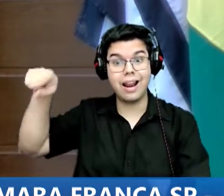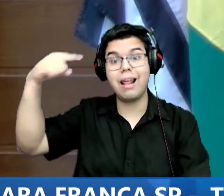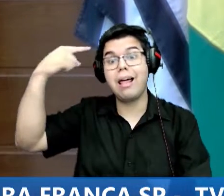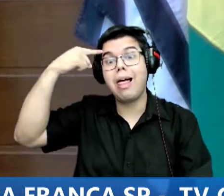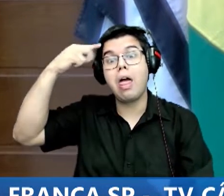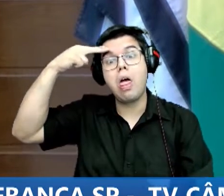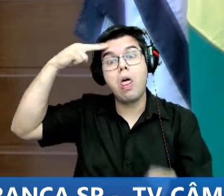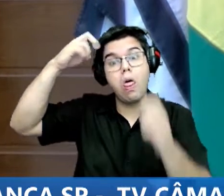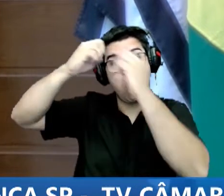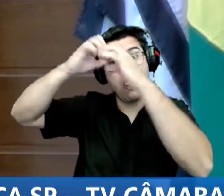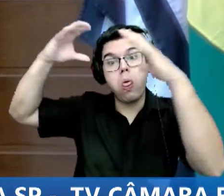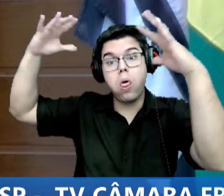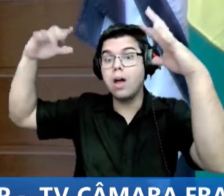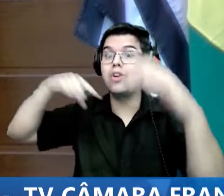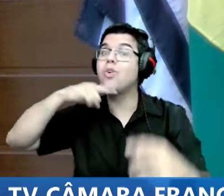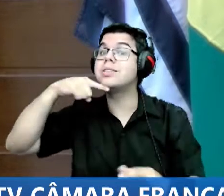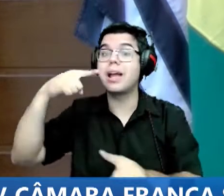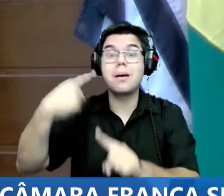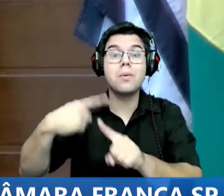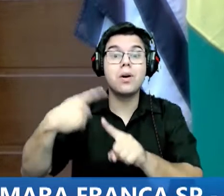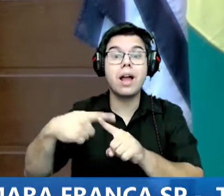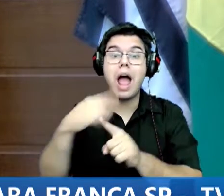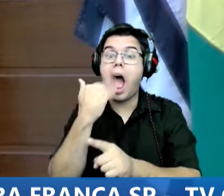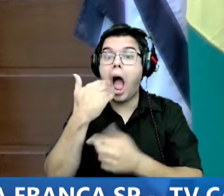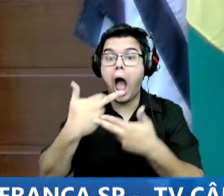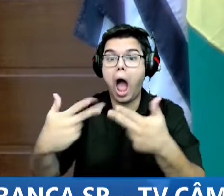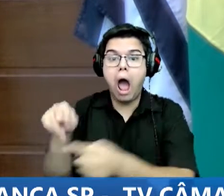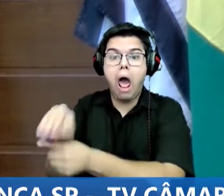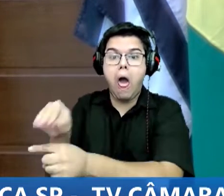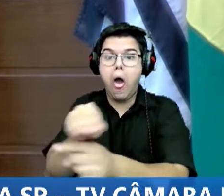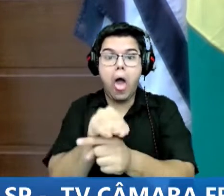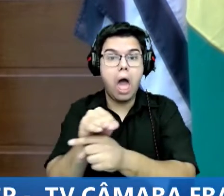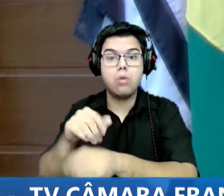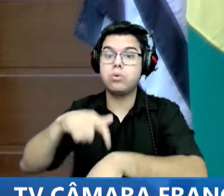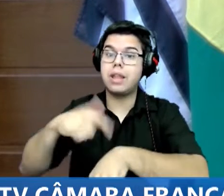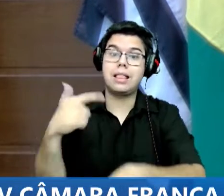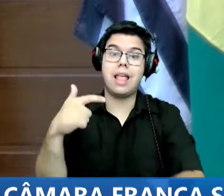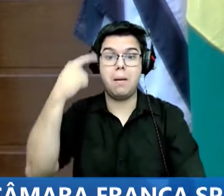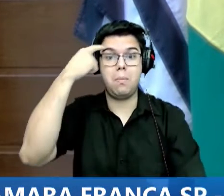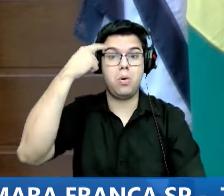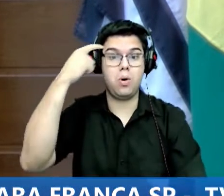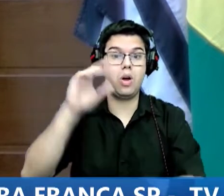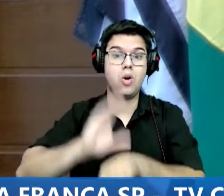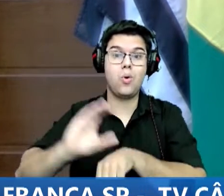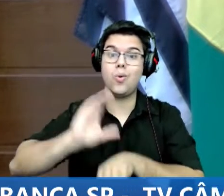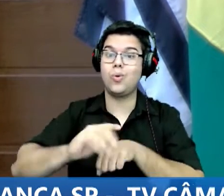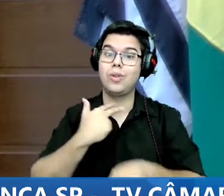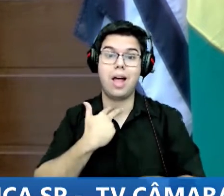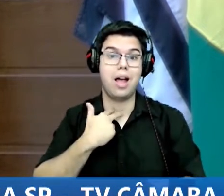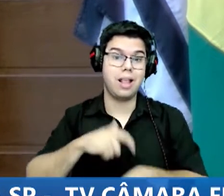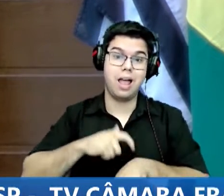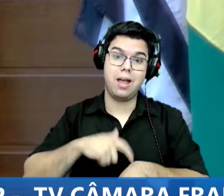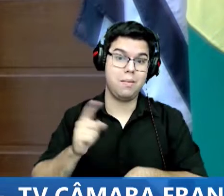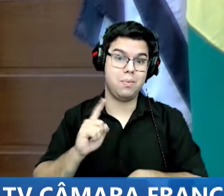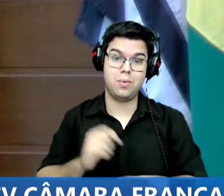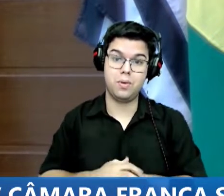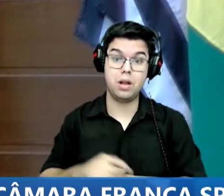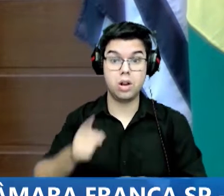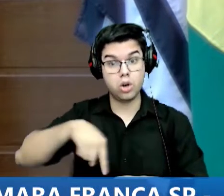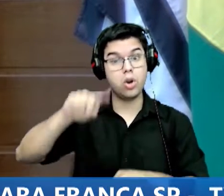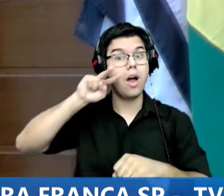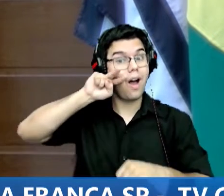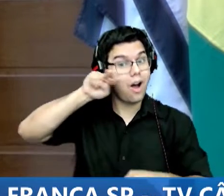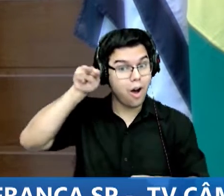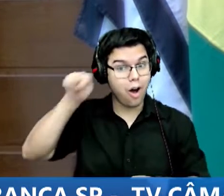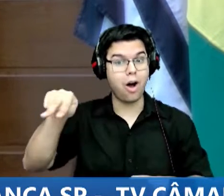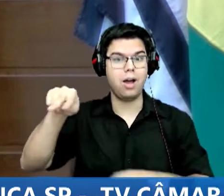casa. Então, não tem como ele pensar em fazer um curso. É preciso para que a gente olhe para essa população.